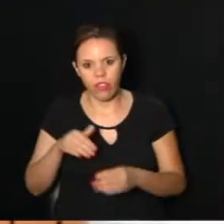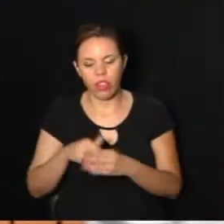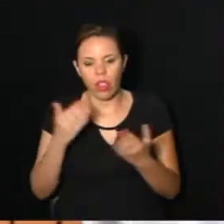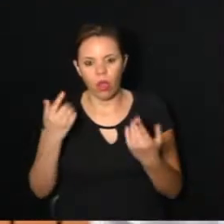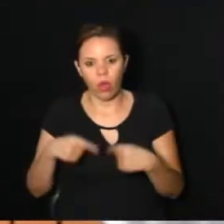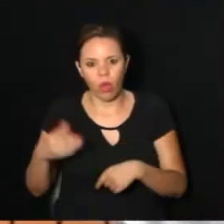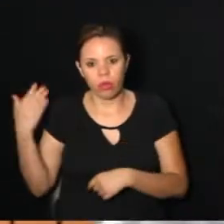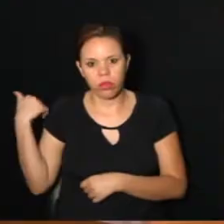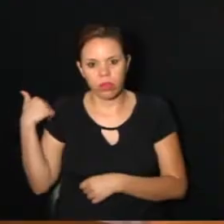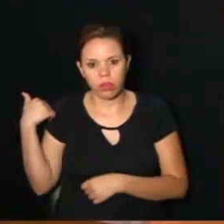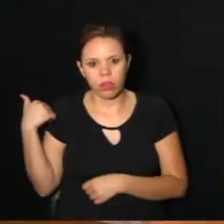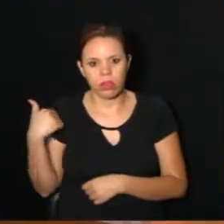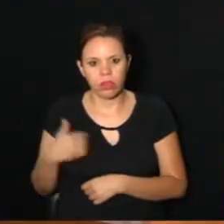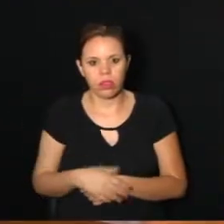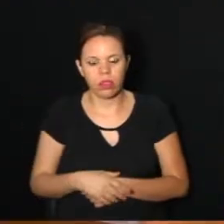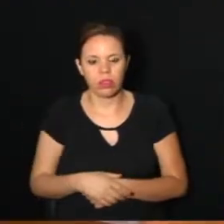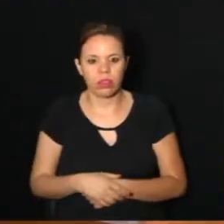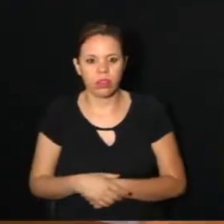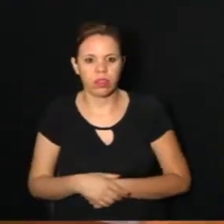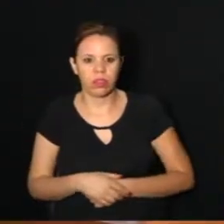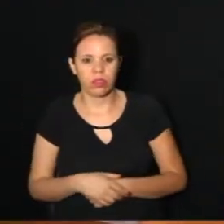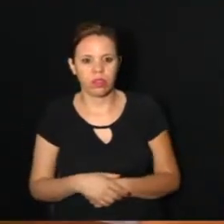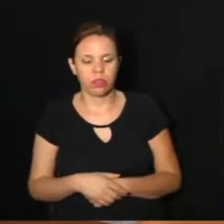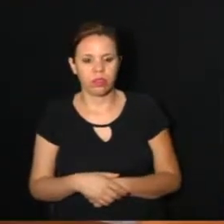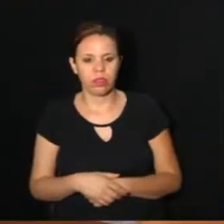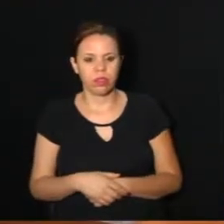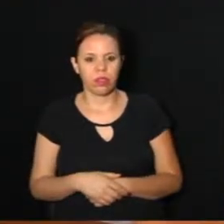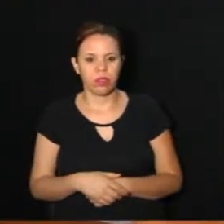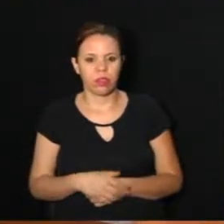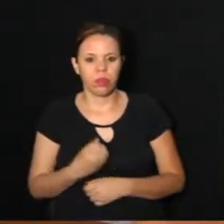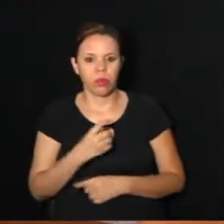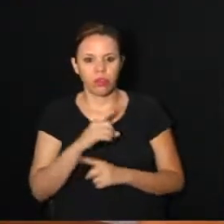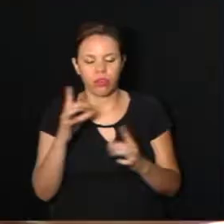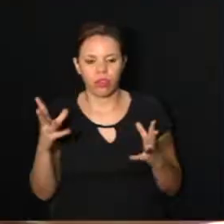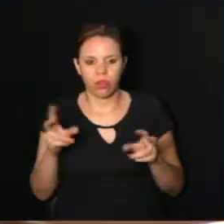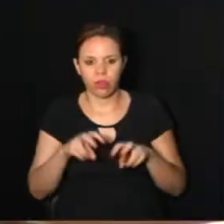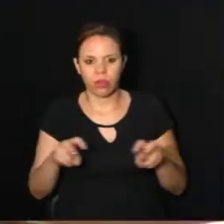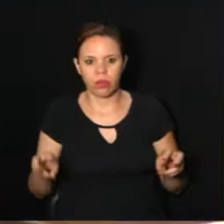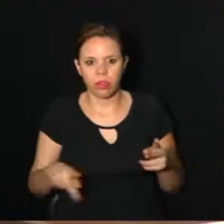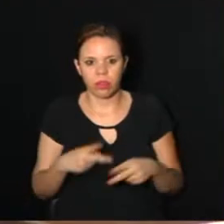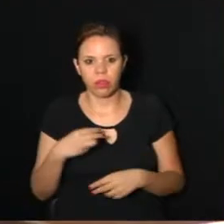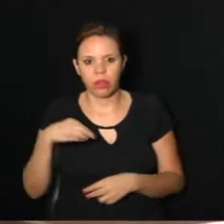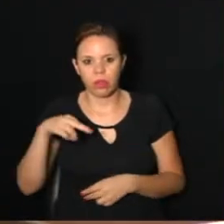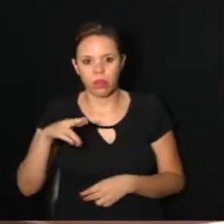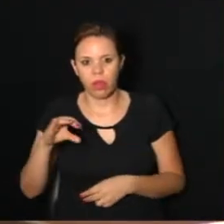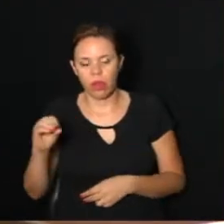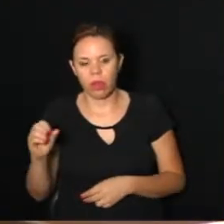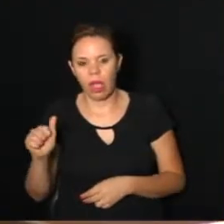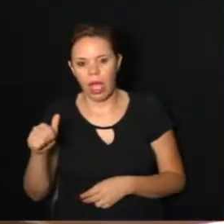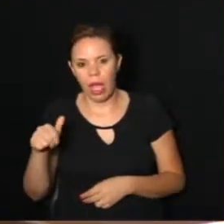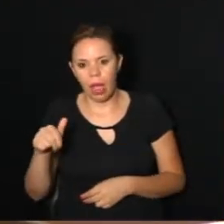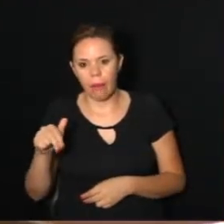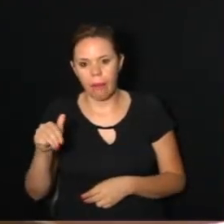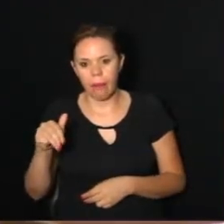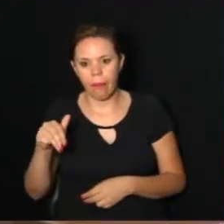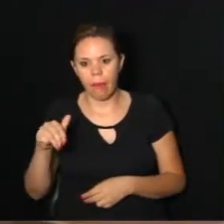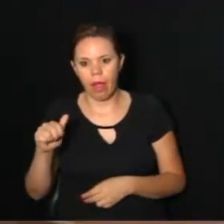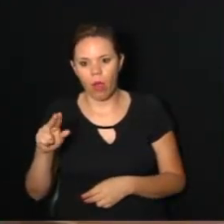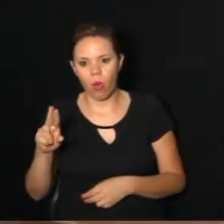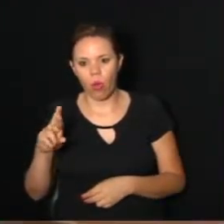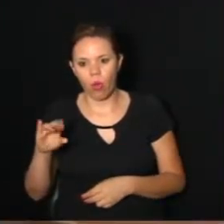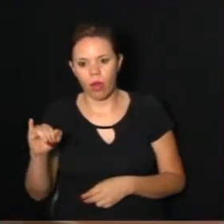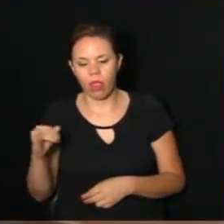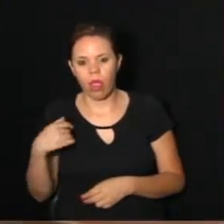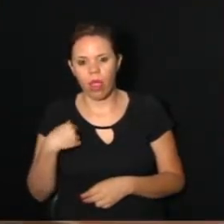contra naquela ocasião. Bom dia, mesa. Amaury Santa Rosa. Eu sou morador da